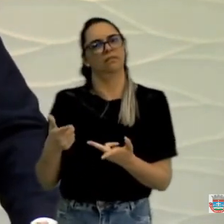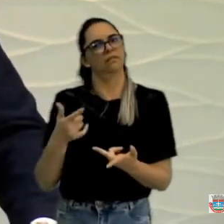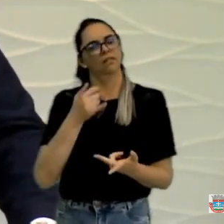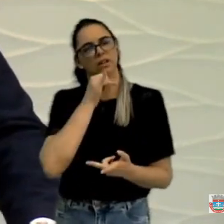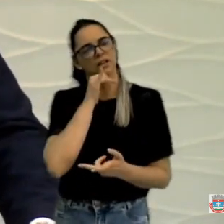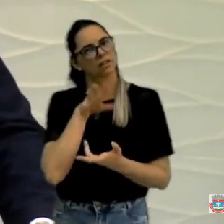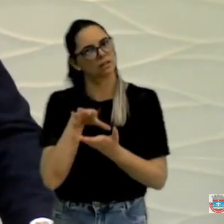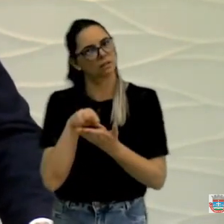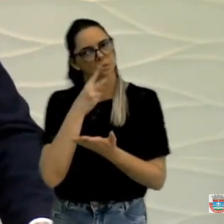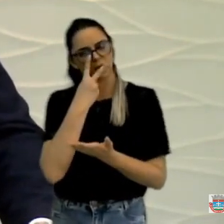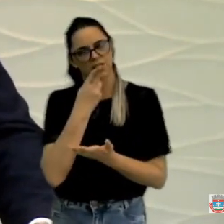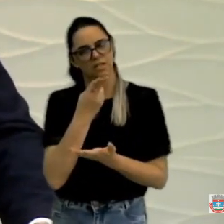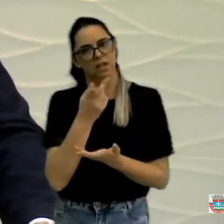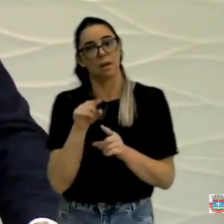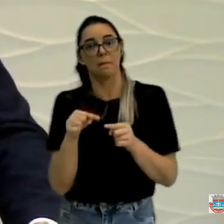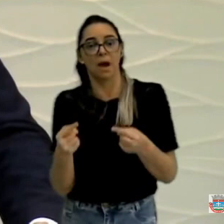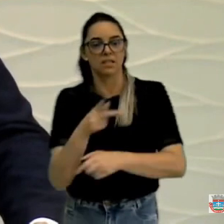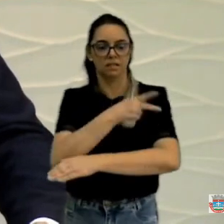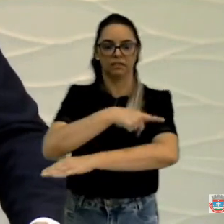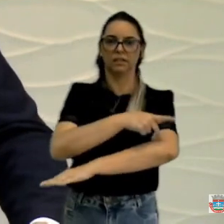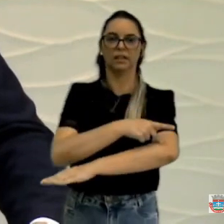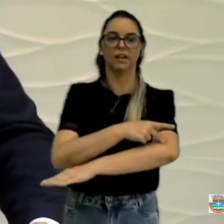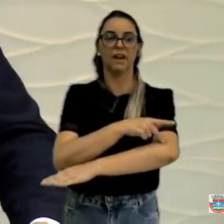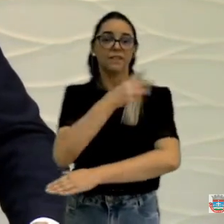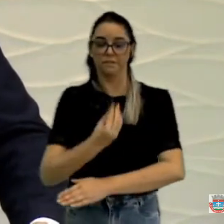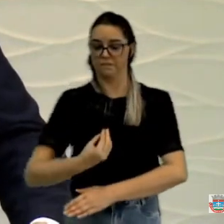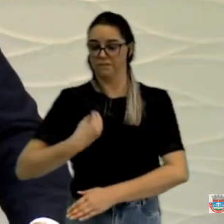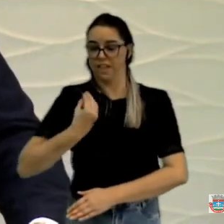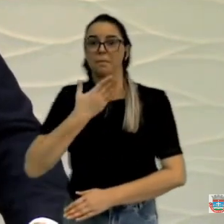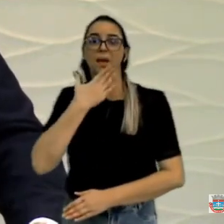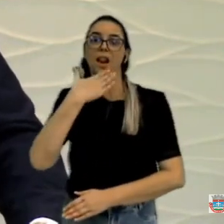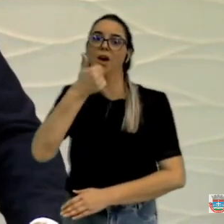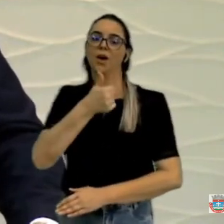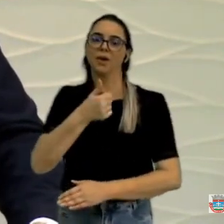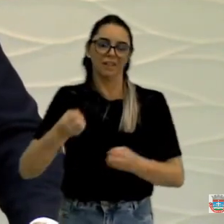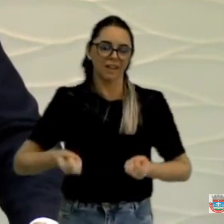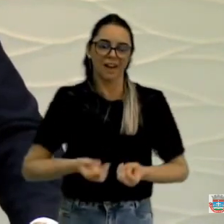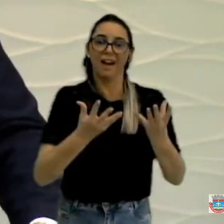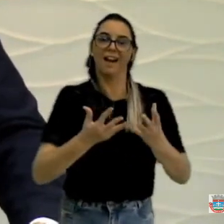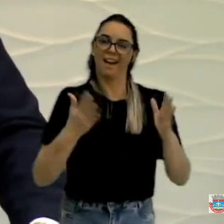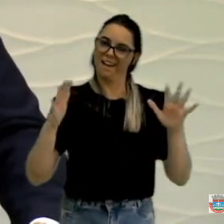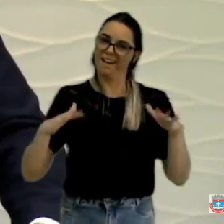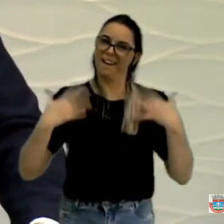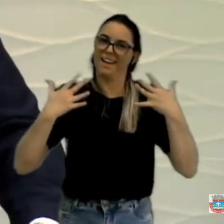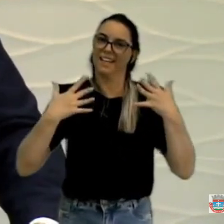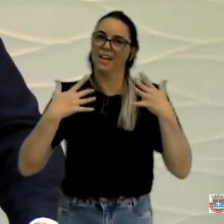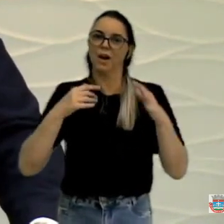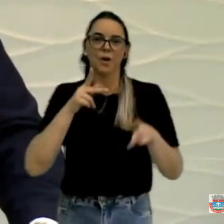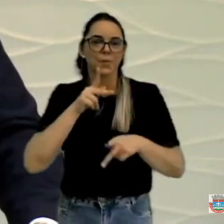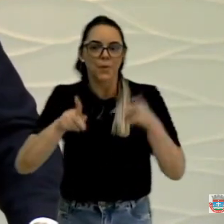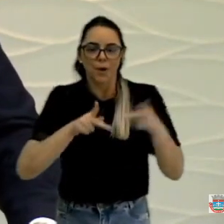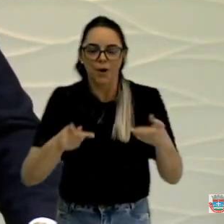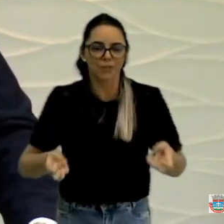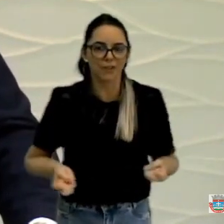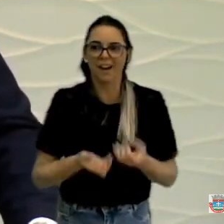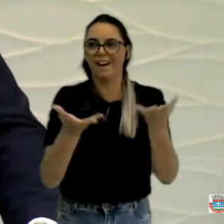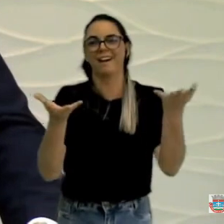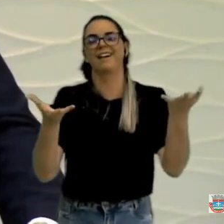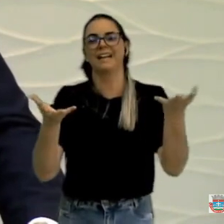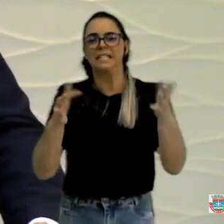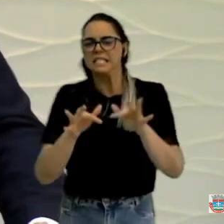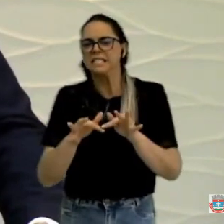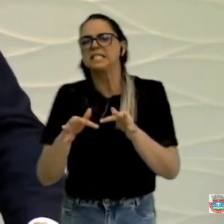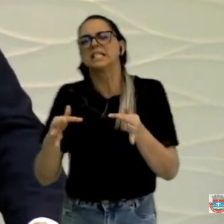têm levado dignidade para a nossa população, têm levado alegria para o nosso povo. E a gente reconhece que são coisas simples. A